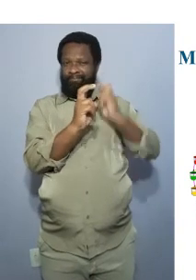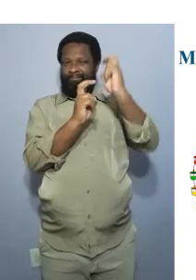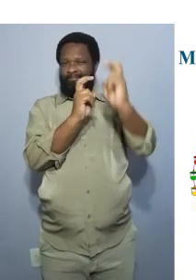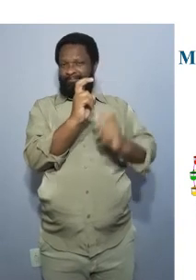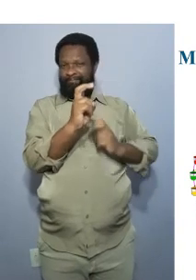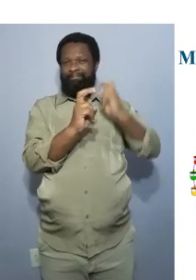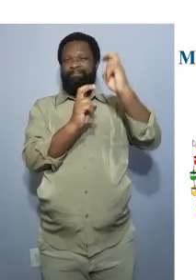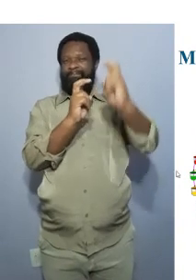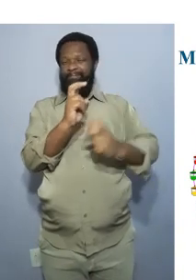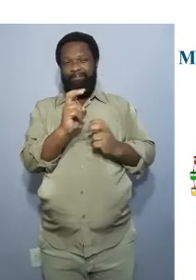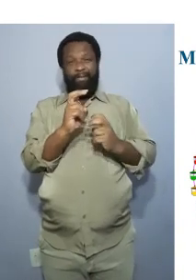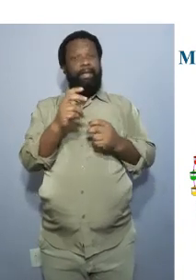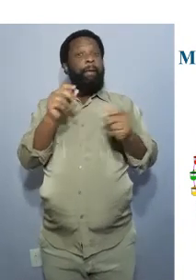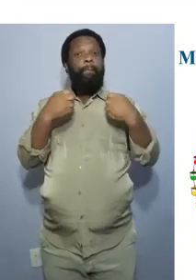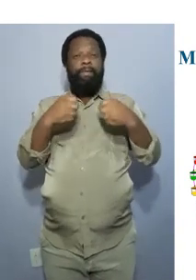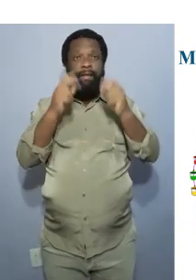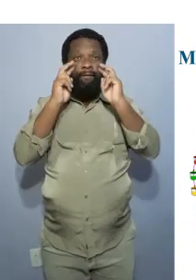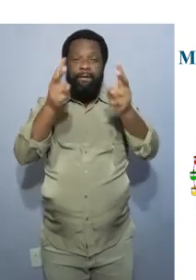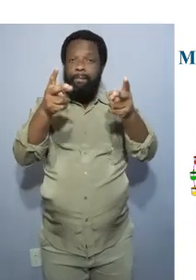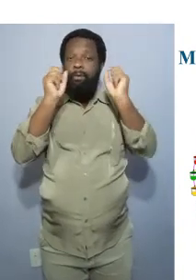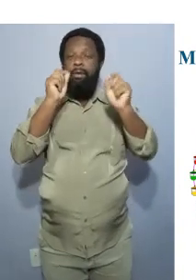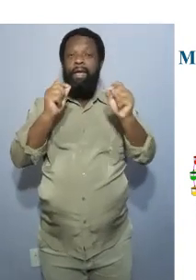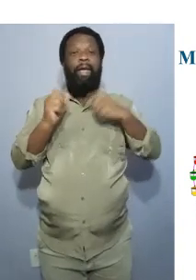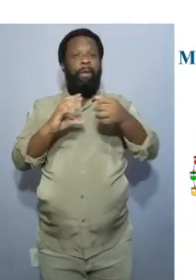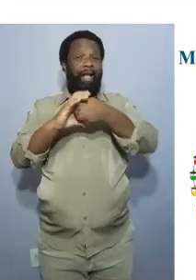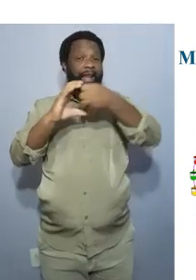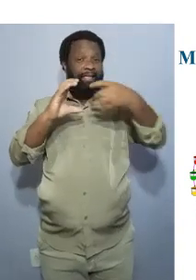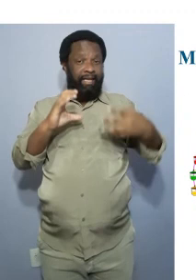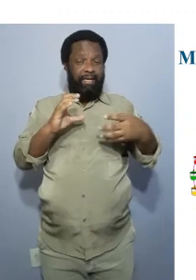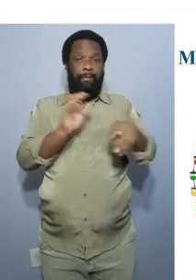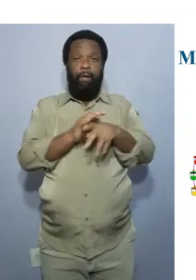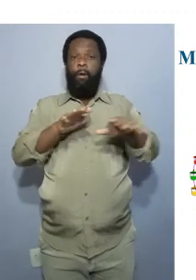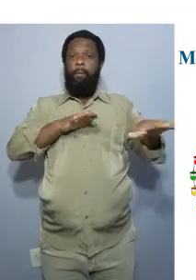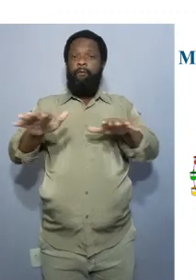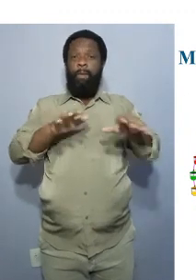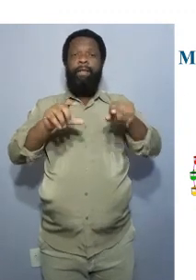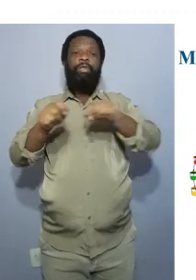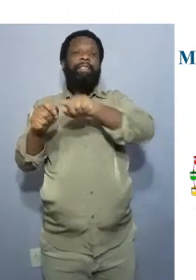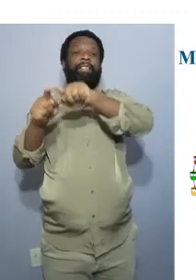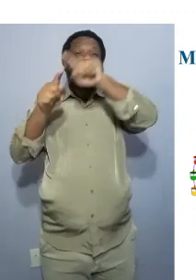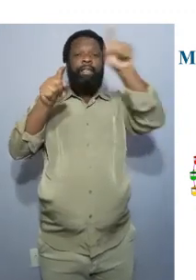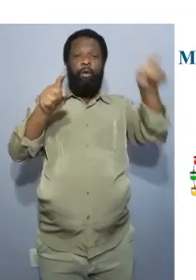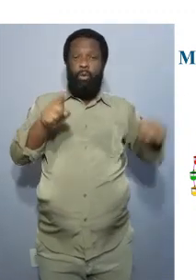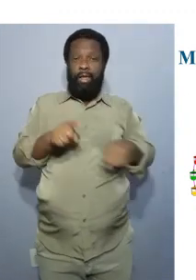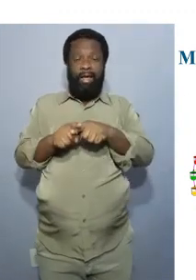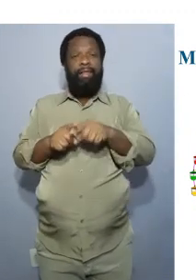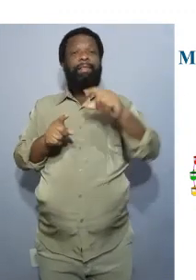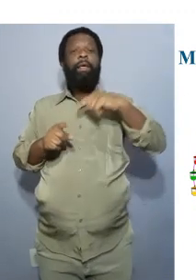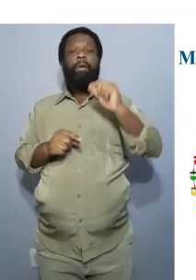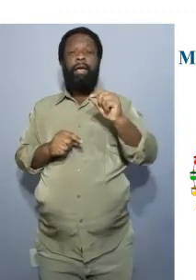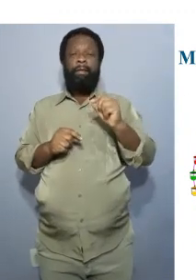gigante, tudo bem? Uma coisa que a gente precisa reparar é que uma característica do movimento circular uniforme é que você